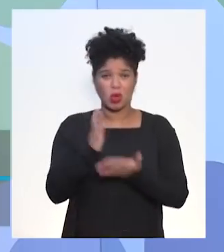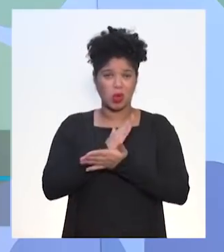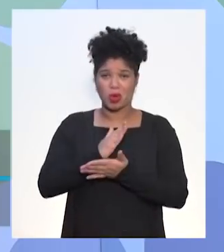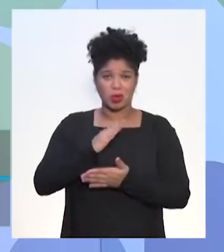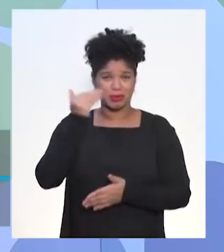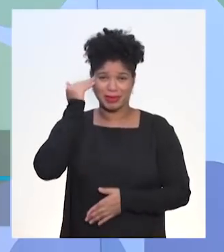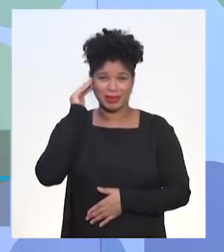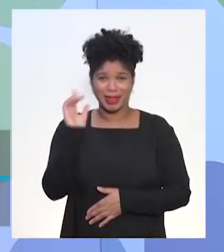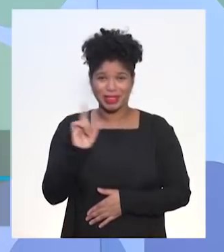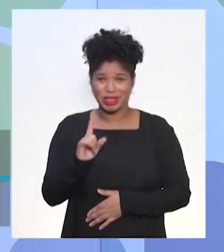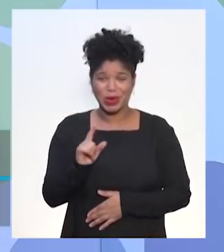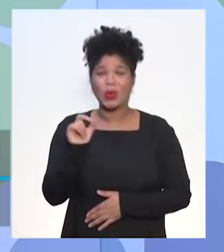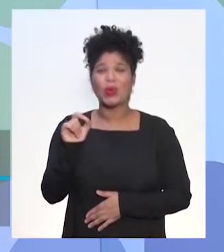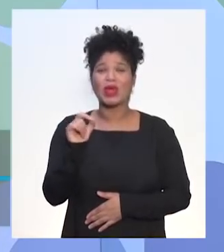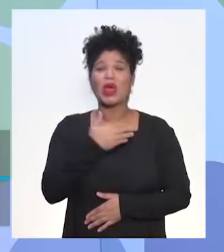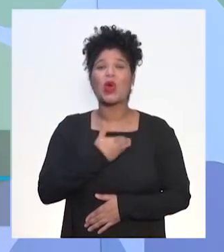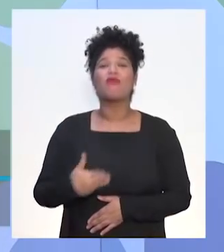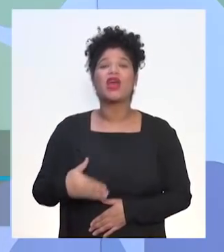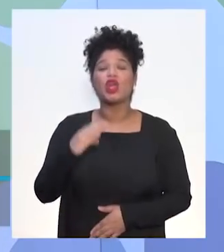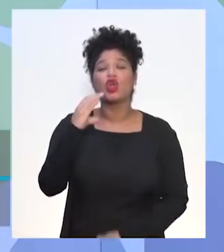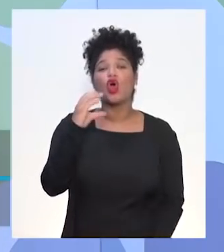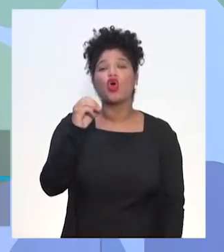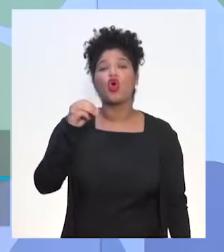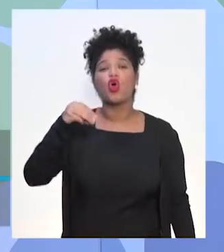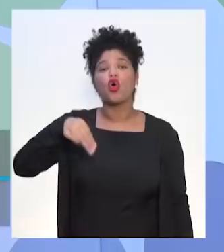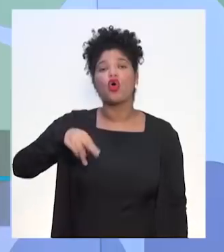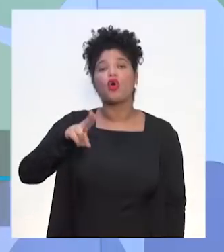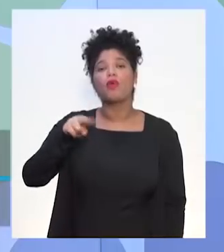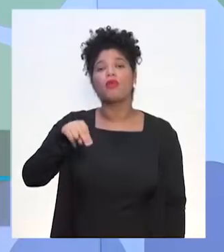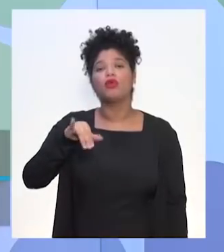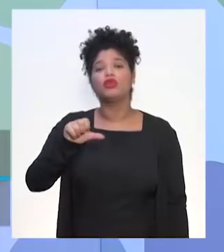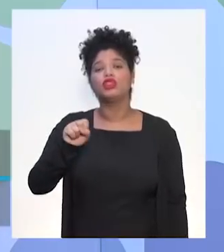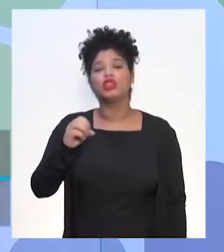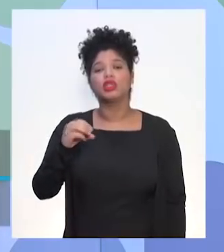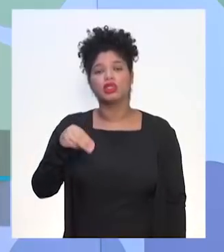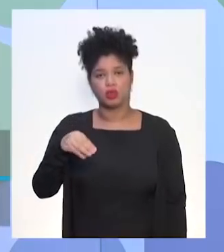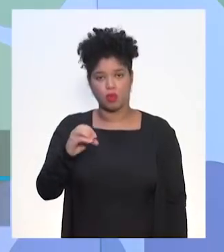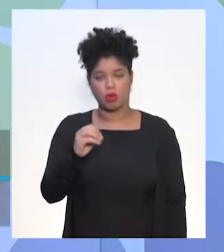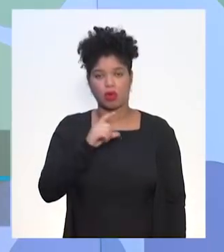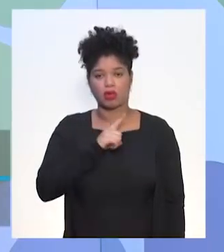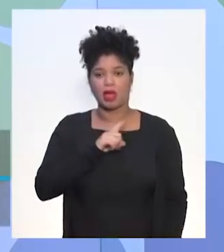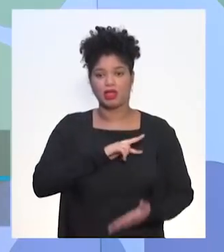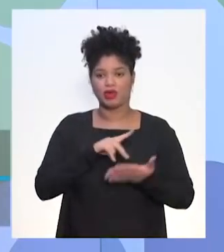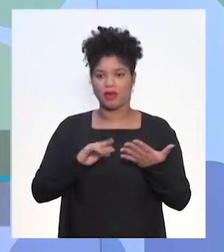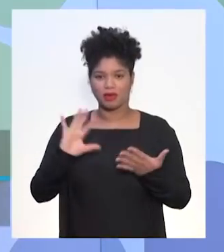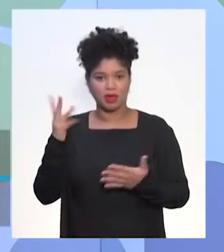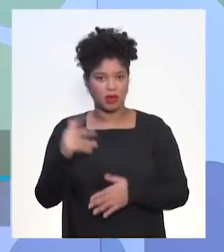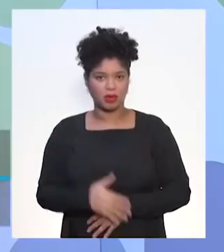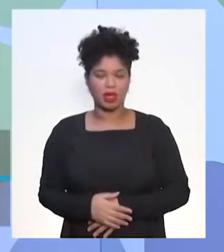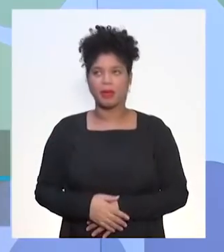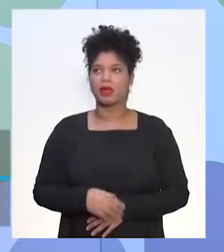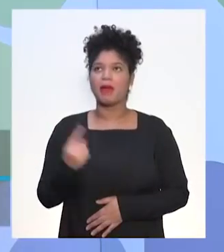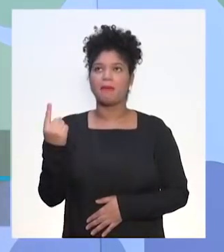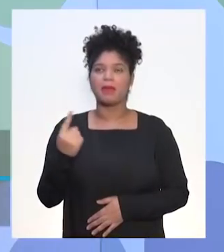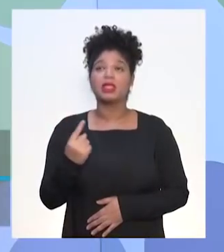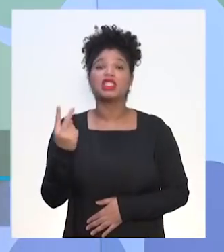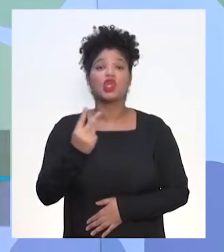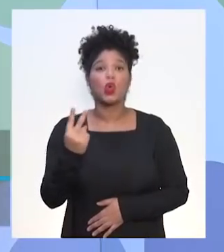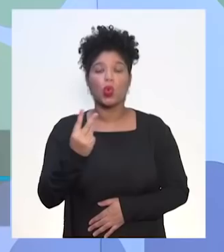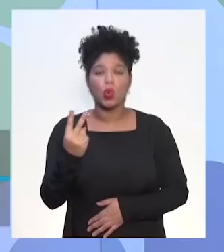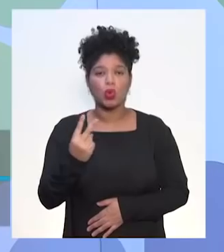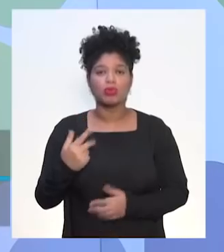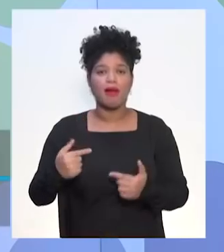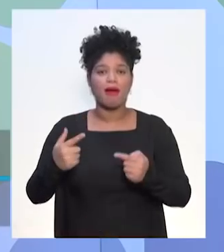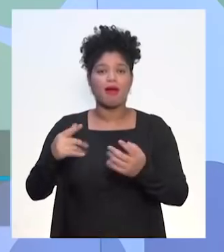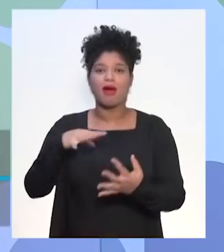ele é colocado numa imagem onde isso vai desencadear várias coisas. Se a gente pensar na Segunda Guerra, a Guerra Fria, e até